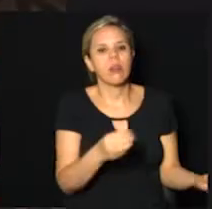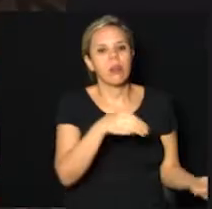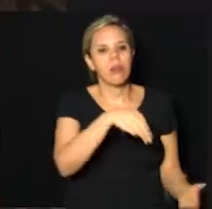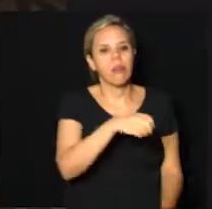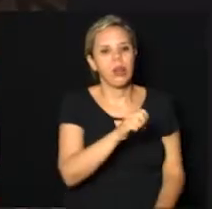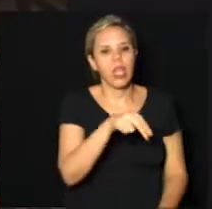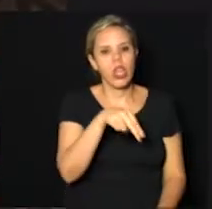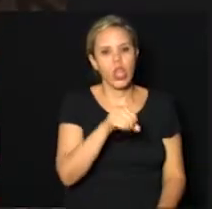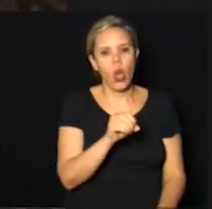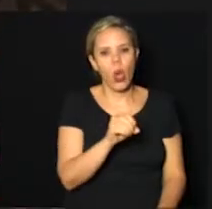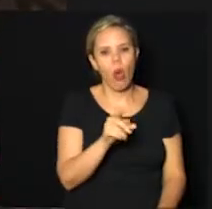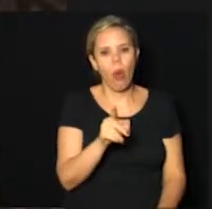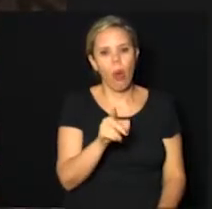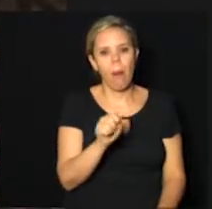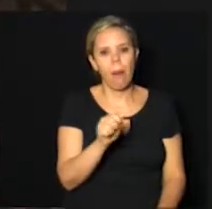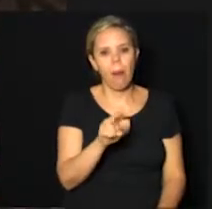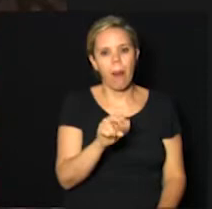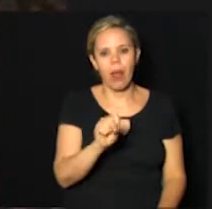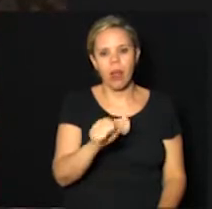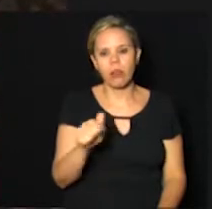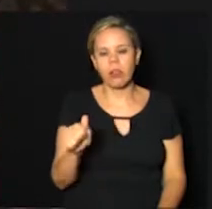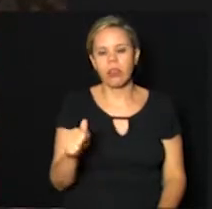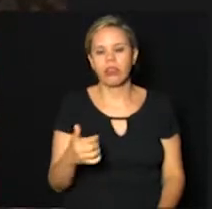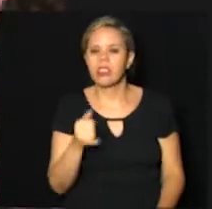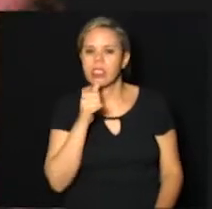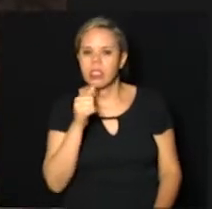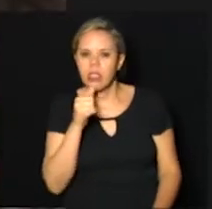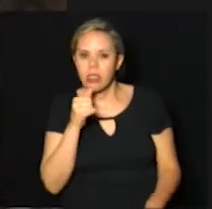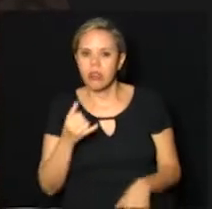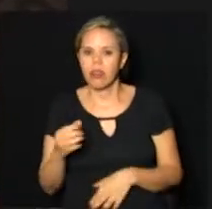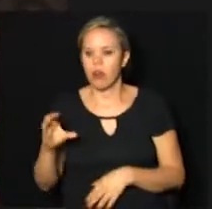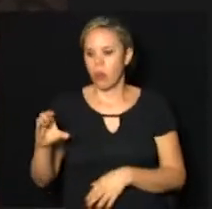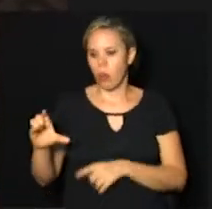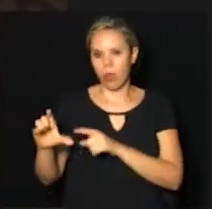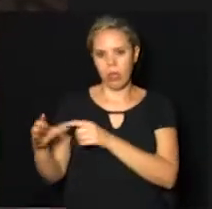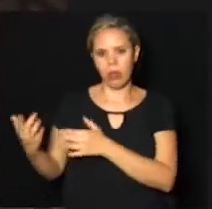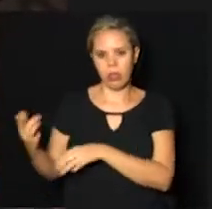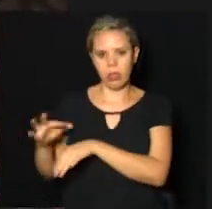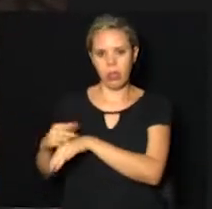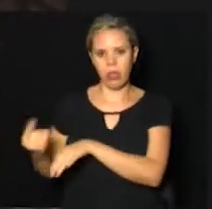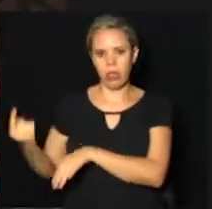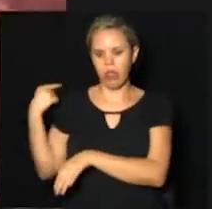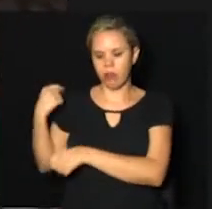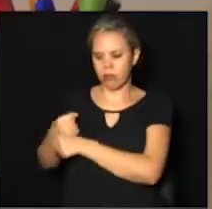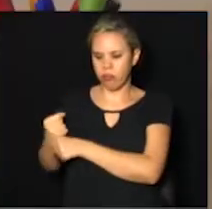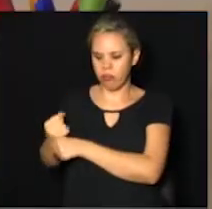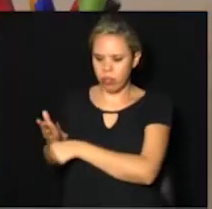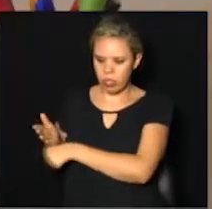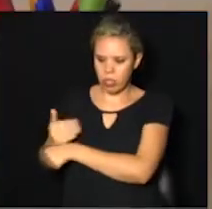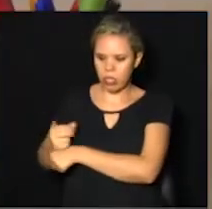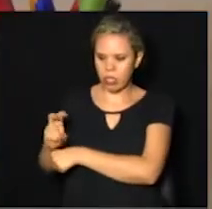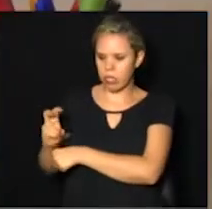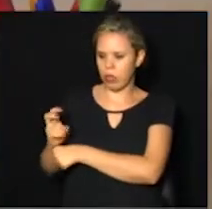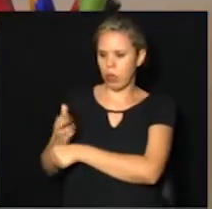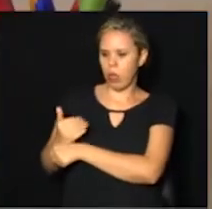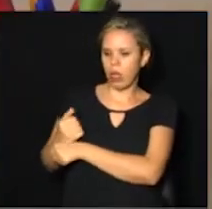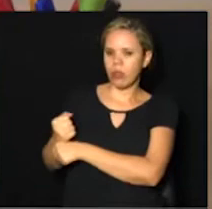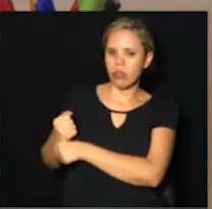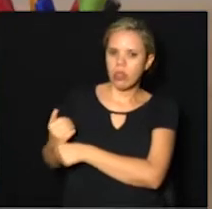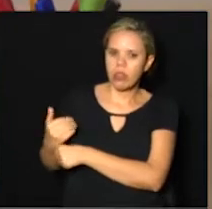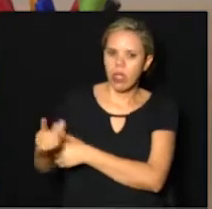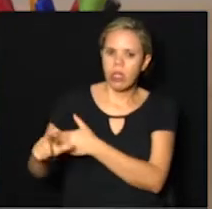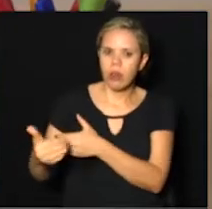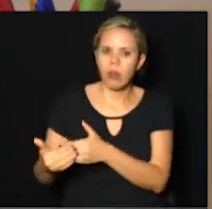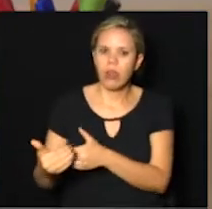Climatério é um período mais abrangente que vai dos anos que antecedem a menopausa, pode ser até 5 anos antes, até